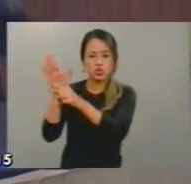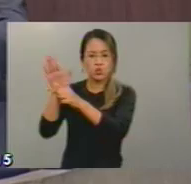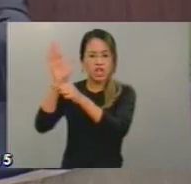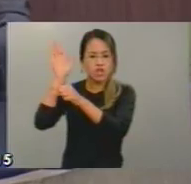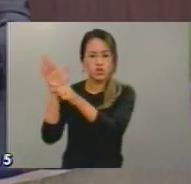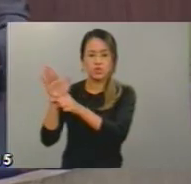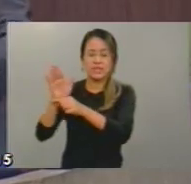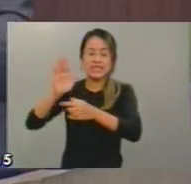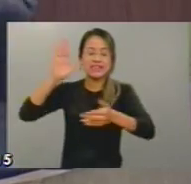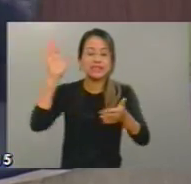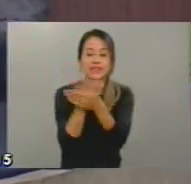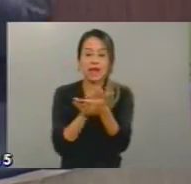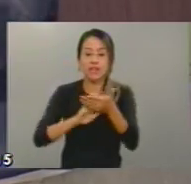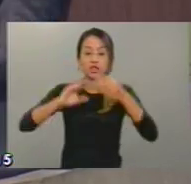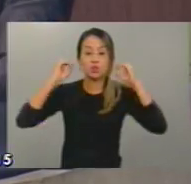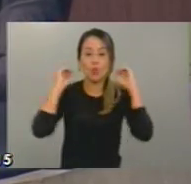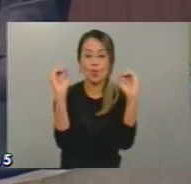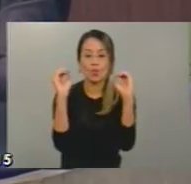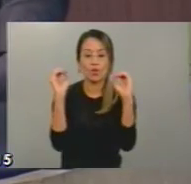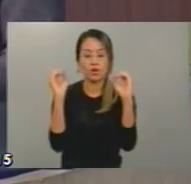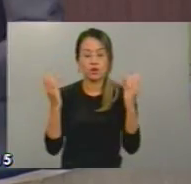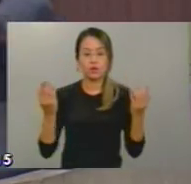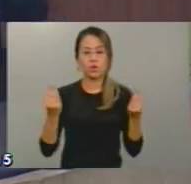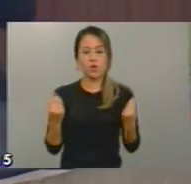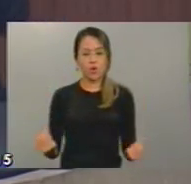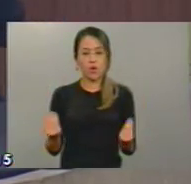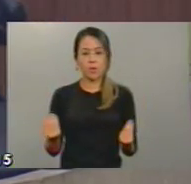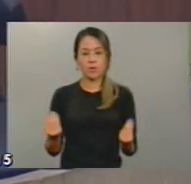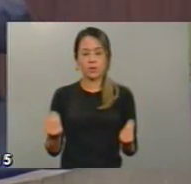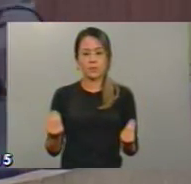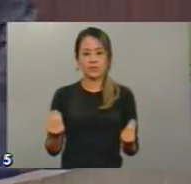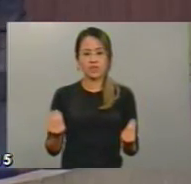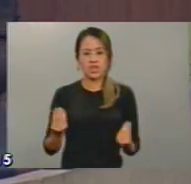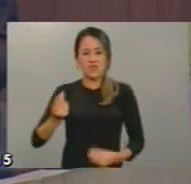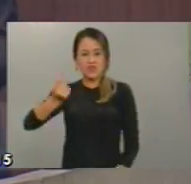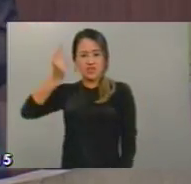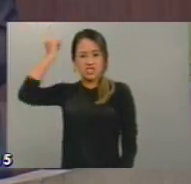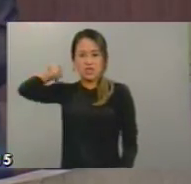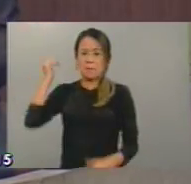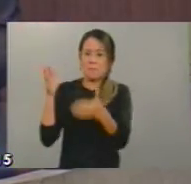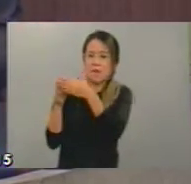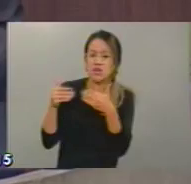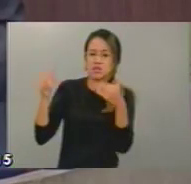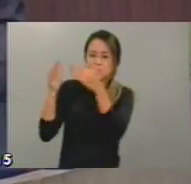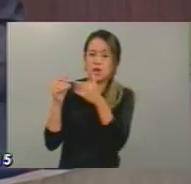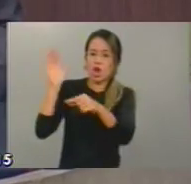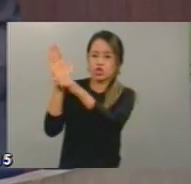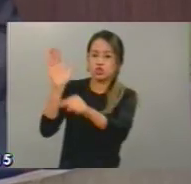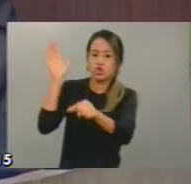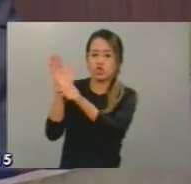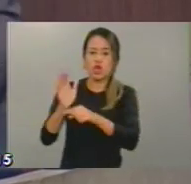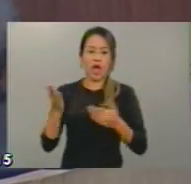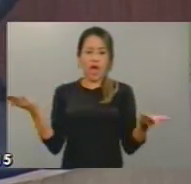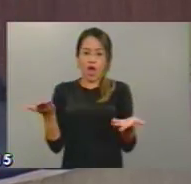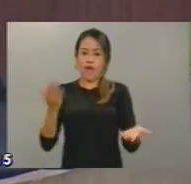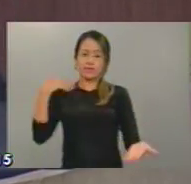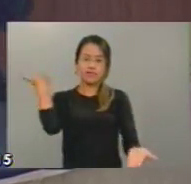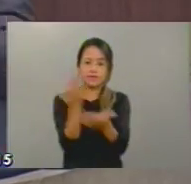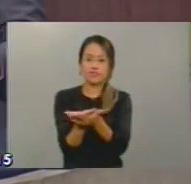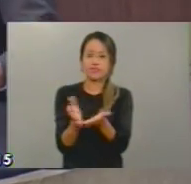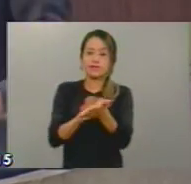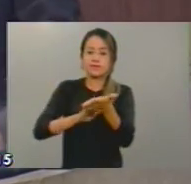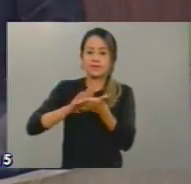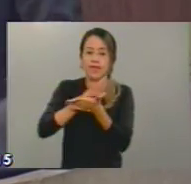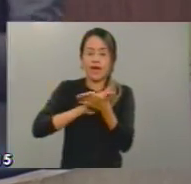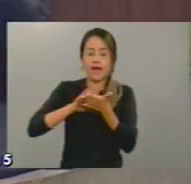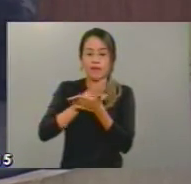sua incapacidade de ter dado conta, o deputado Santana havia, inclusive, me confidenciado há pouco, que,